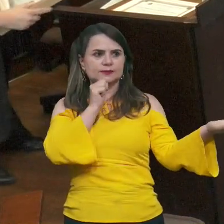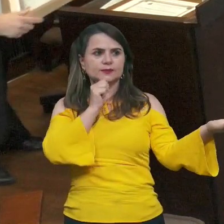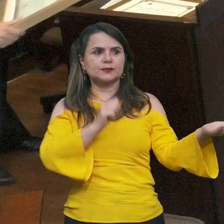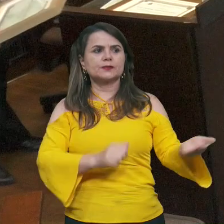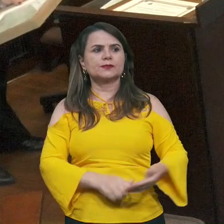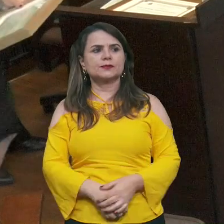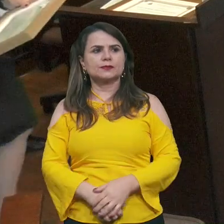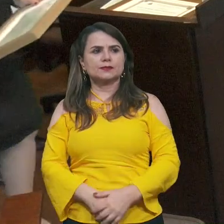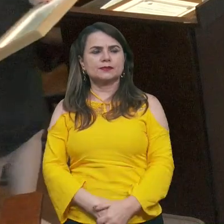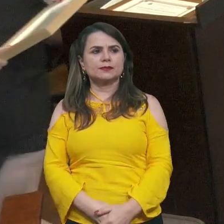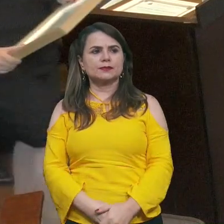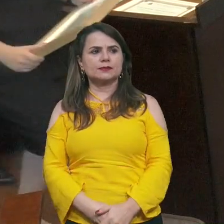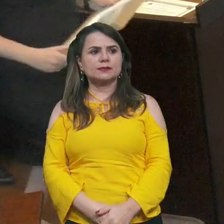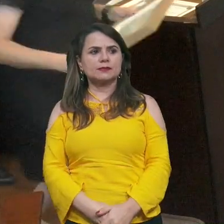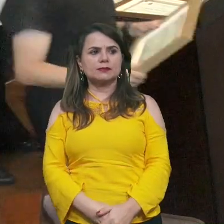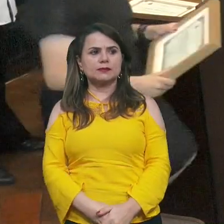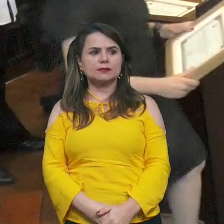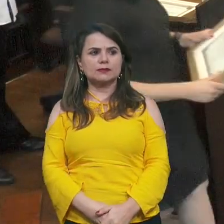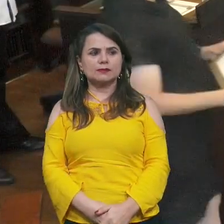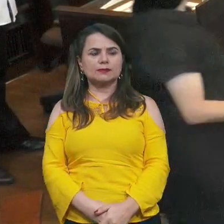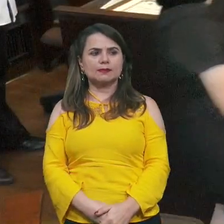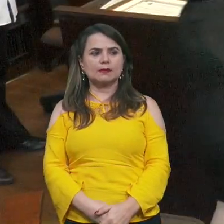Santos.